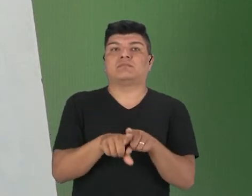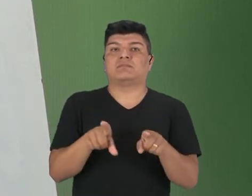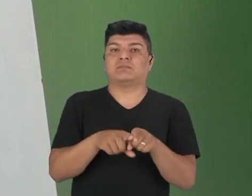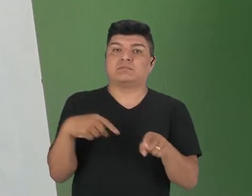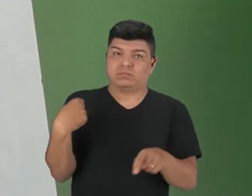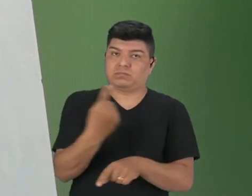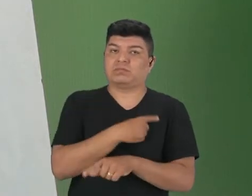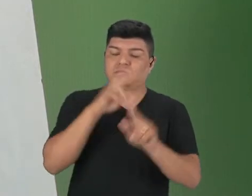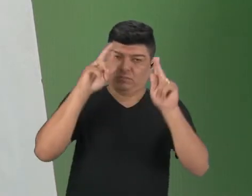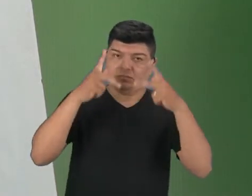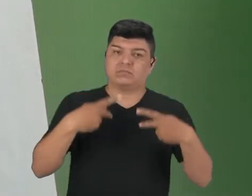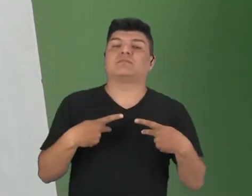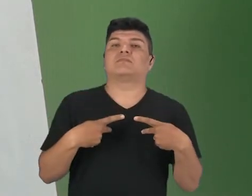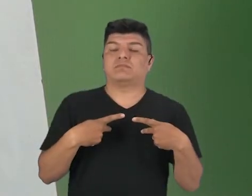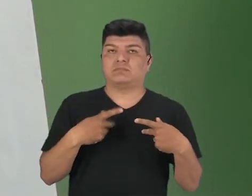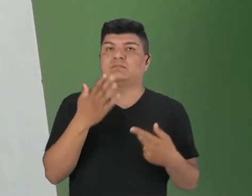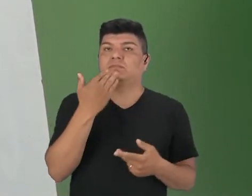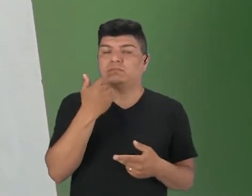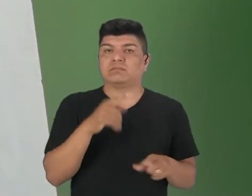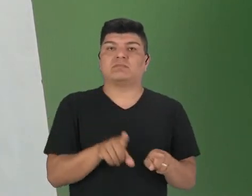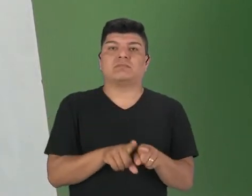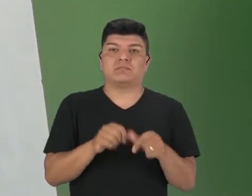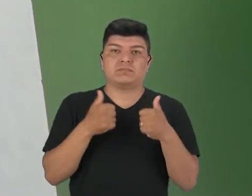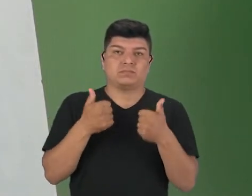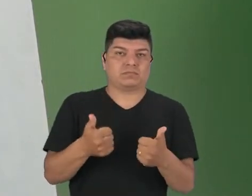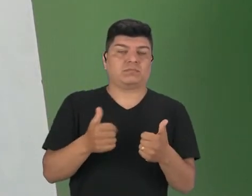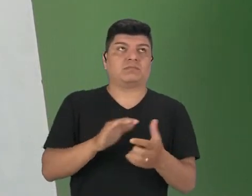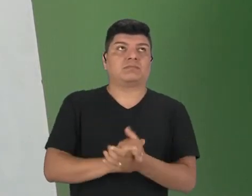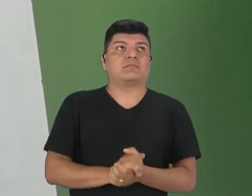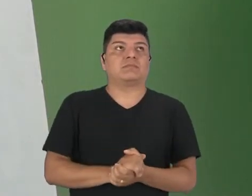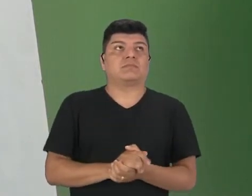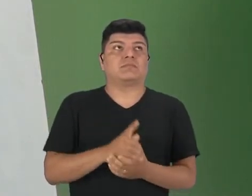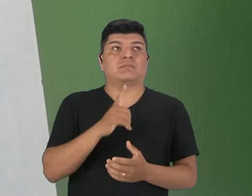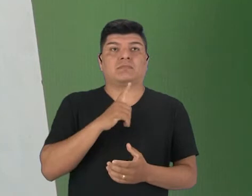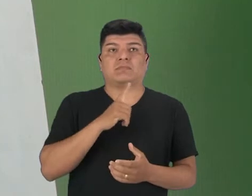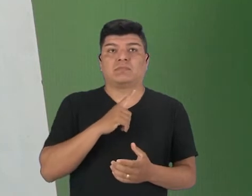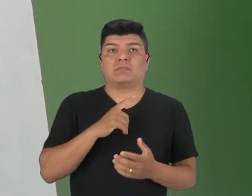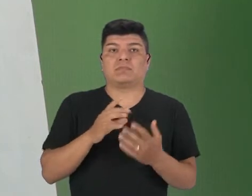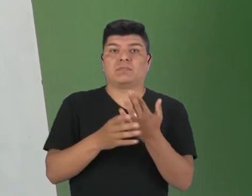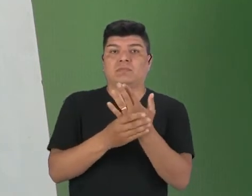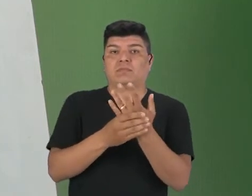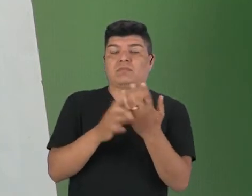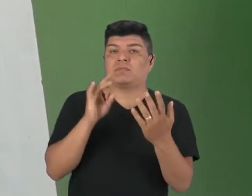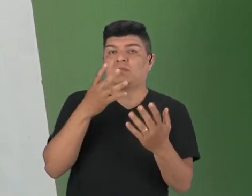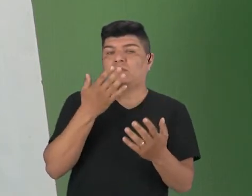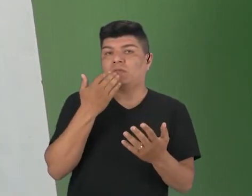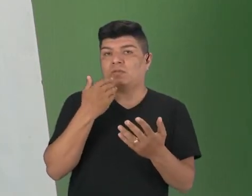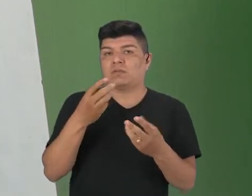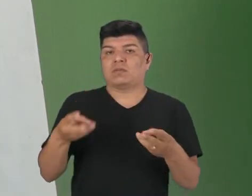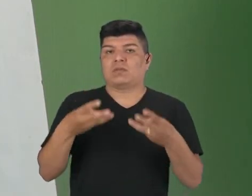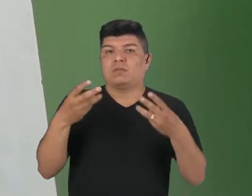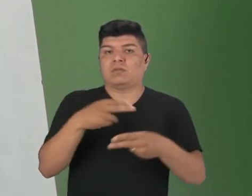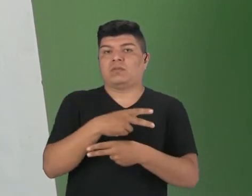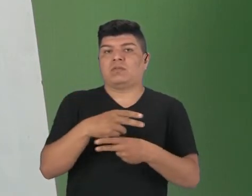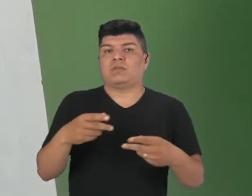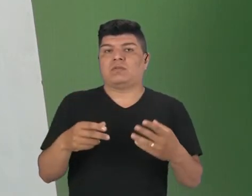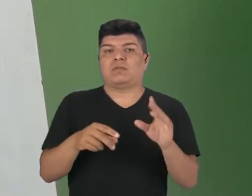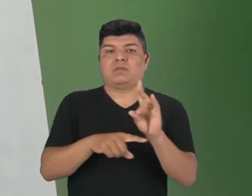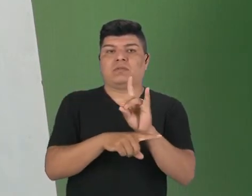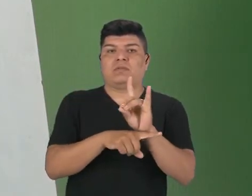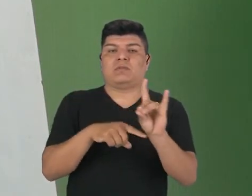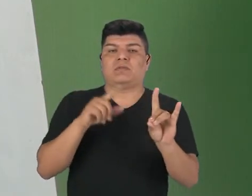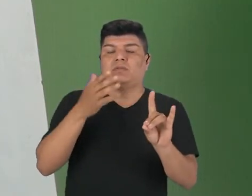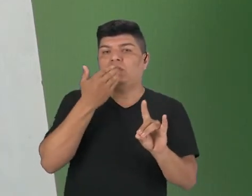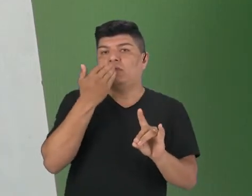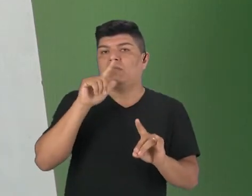nessa classificação dos consumidores, tá bom? Tem os herbívoros, que só comem vegetais, carnívoros, que se alimentam